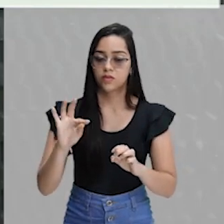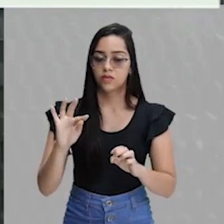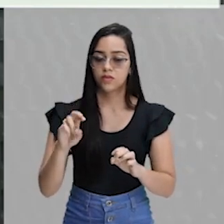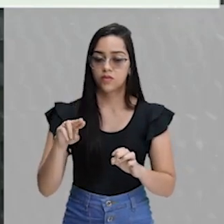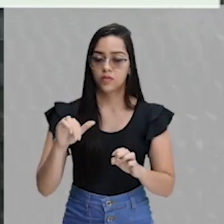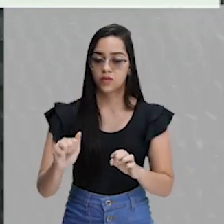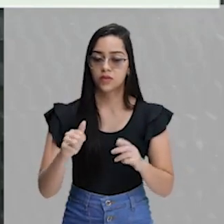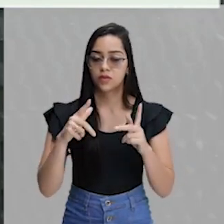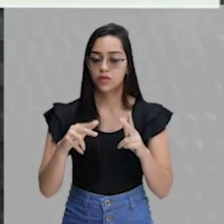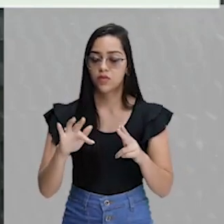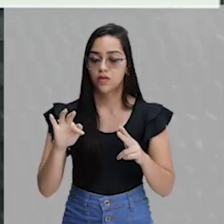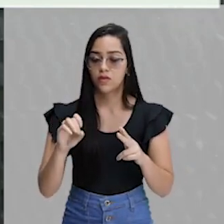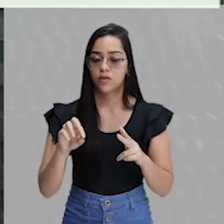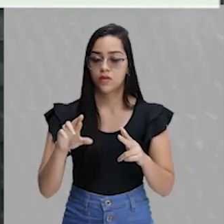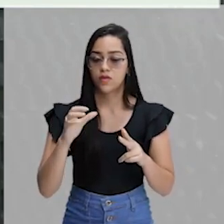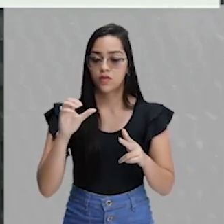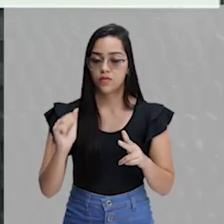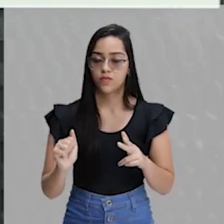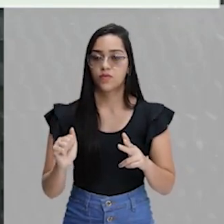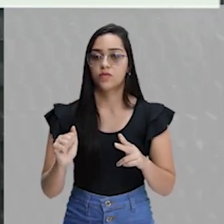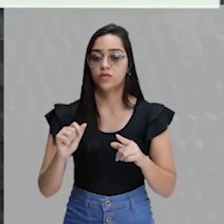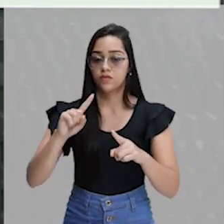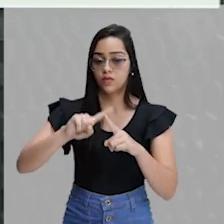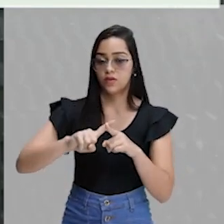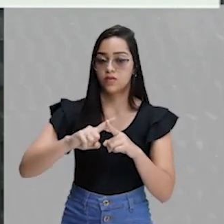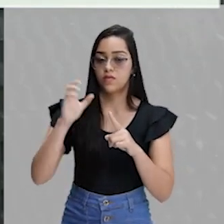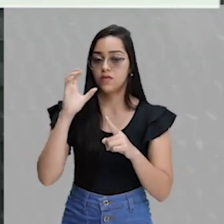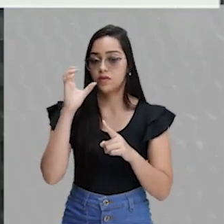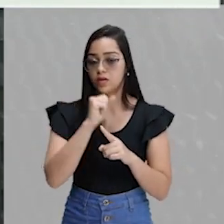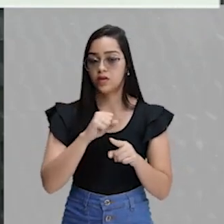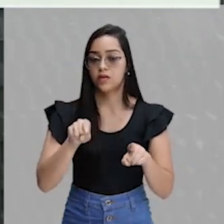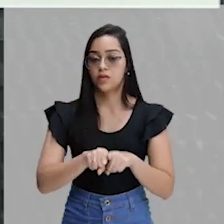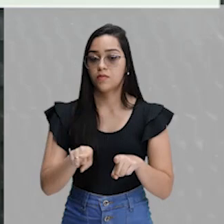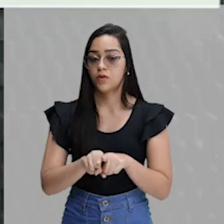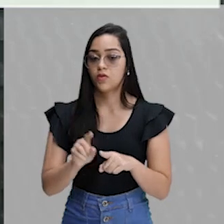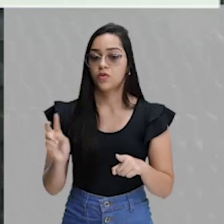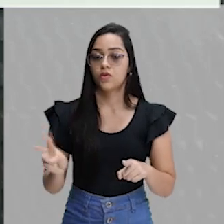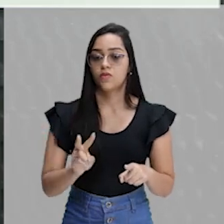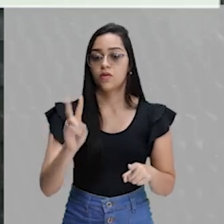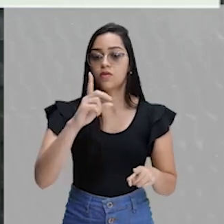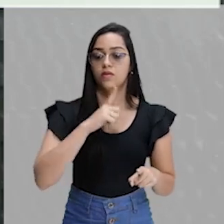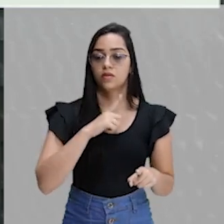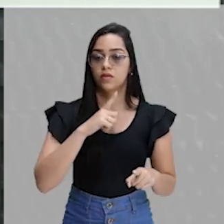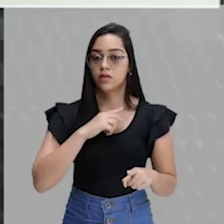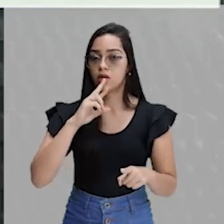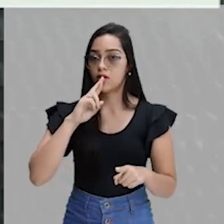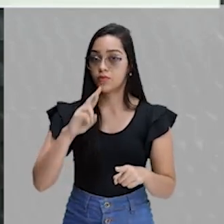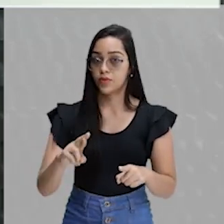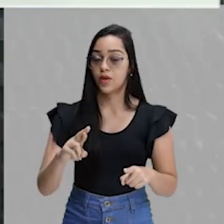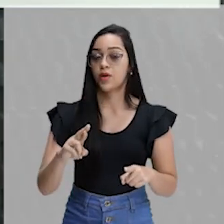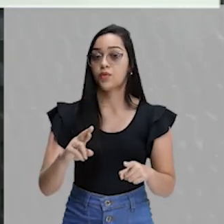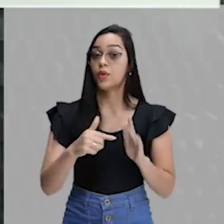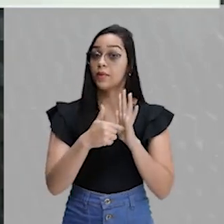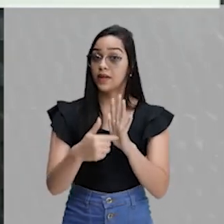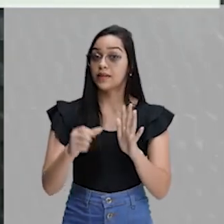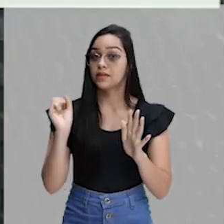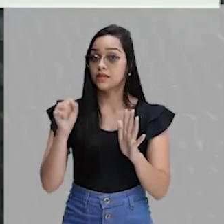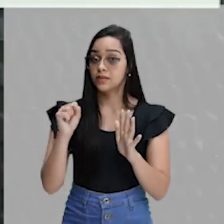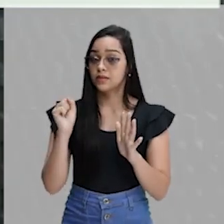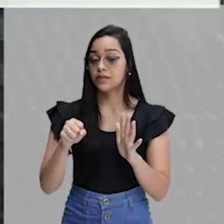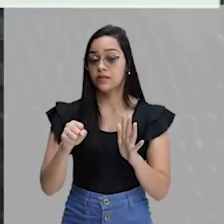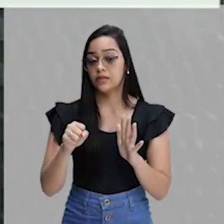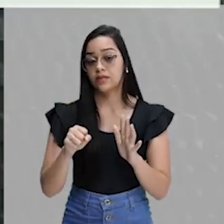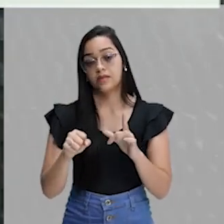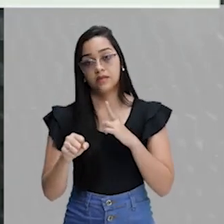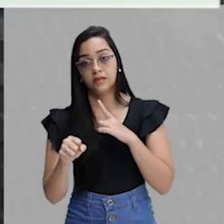Potência igual a força vezes velocidade, certo? E o valor, né, o resultado, ele aparece aí